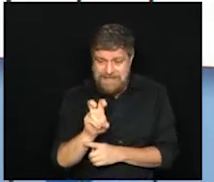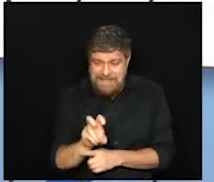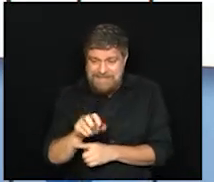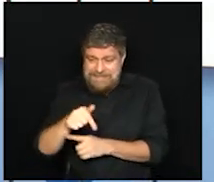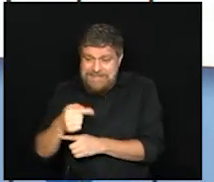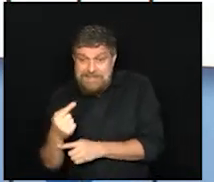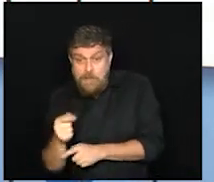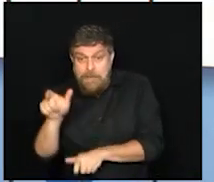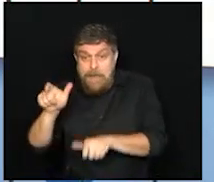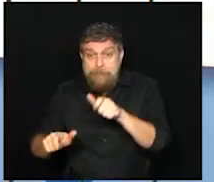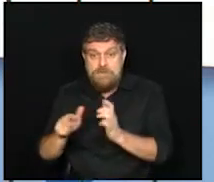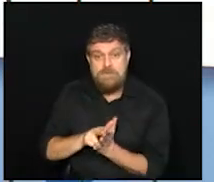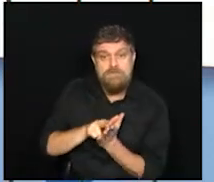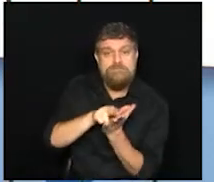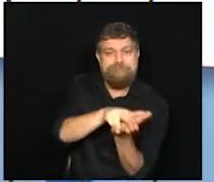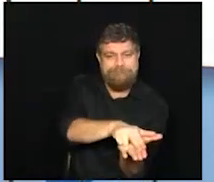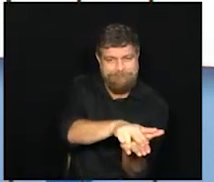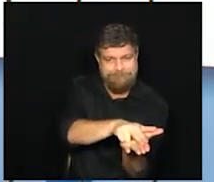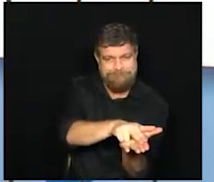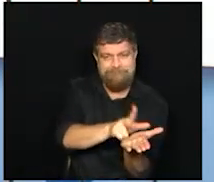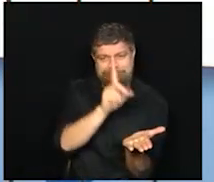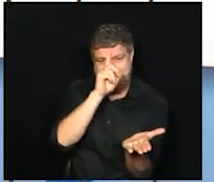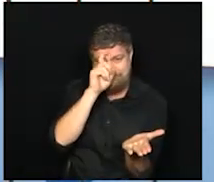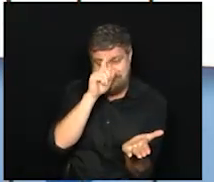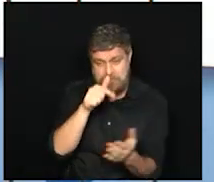15.571 pacientes internados, sendo